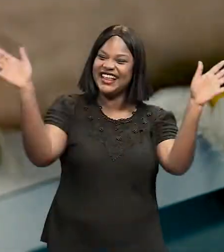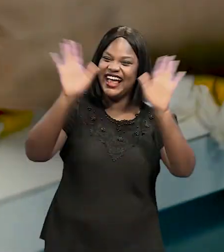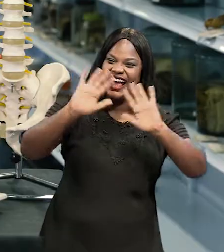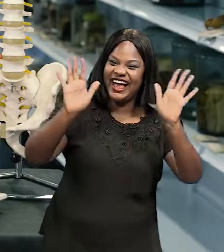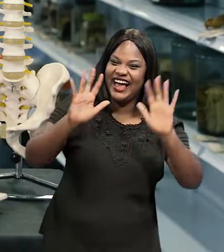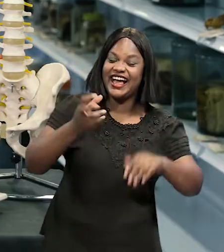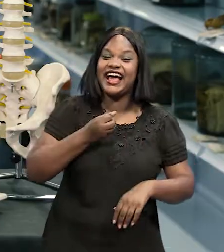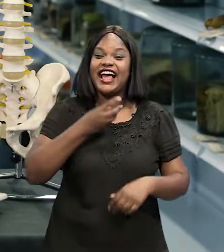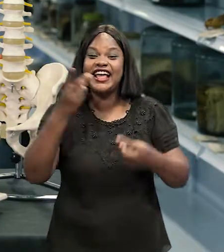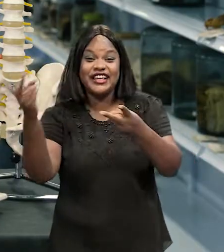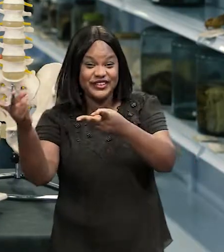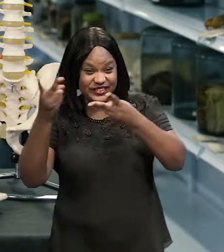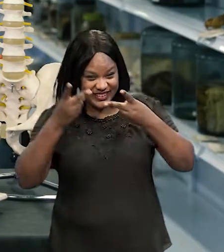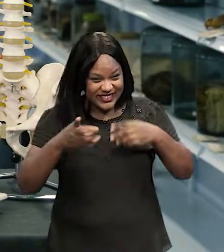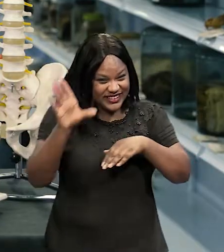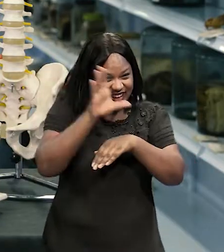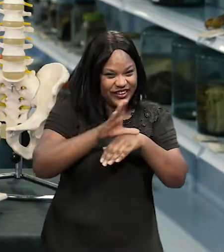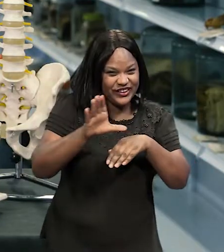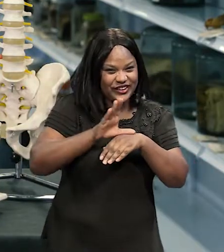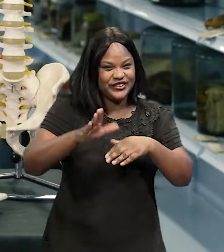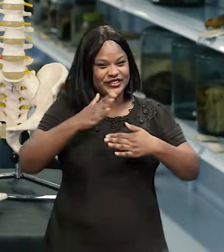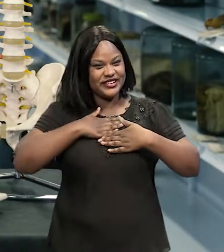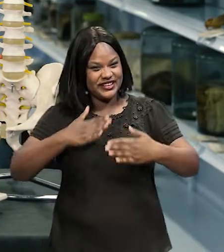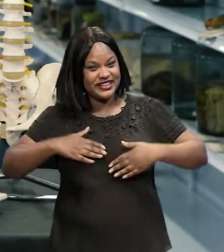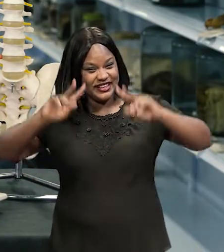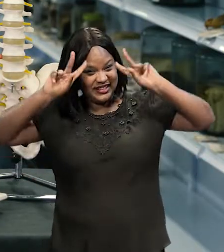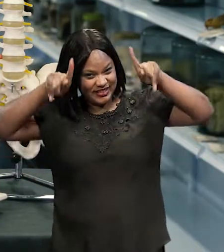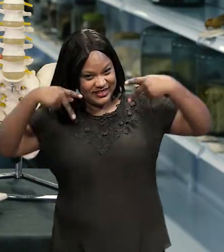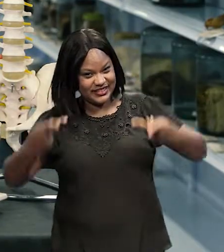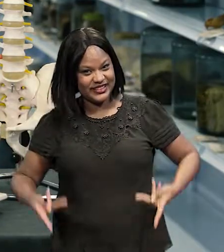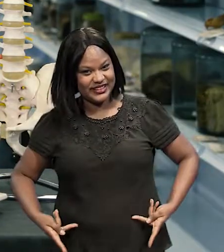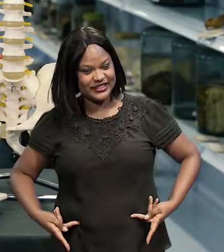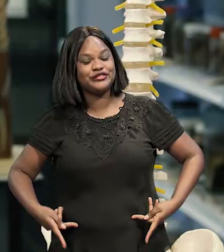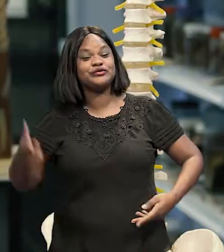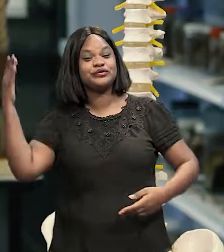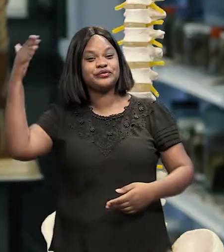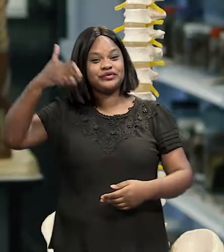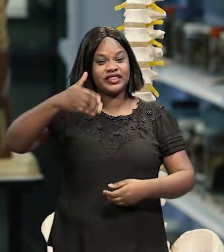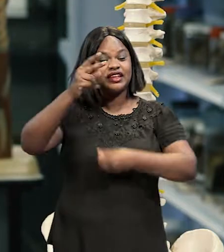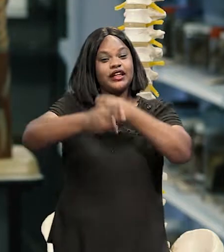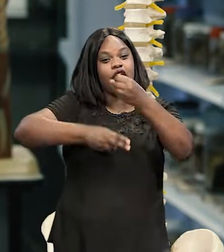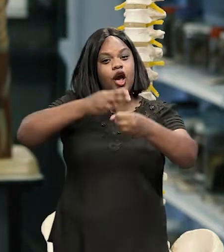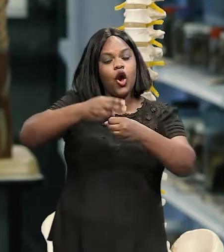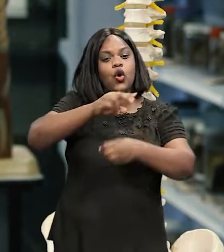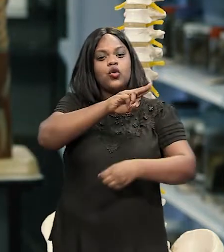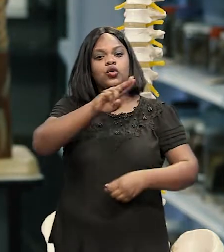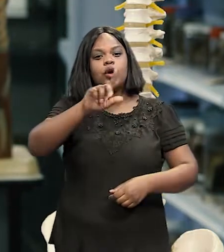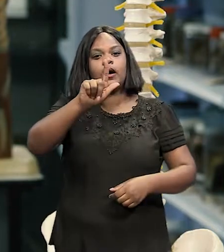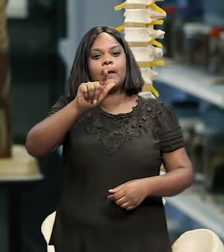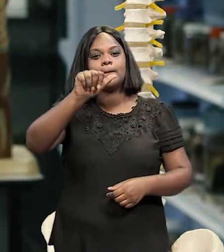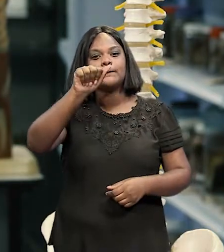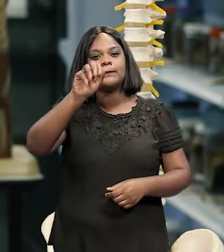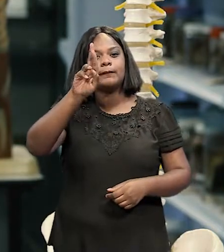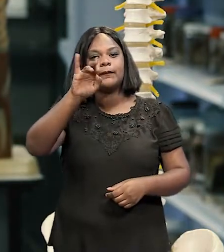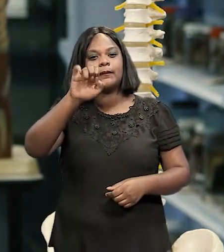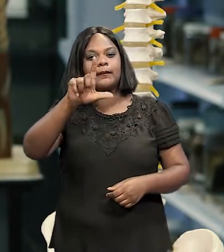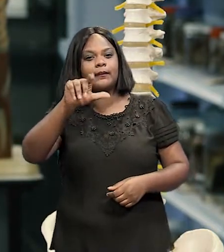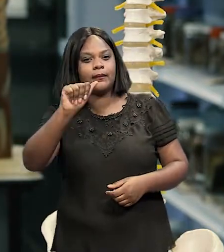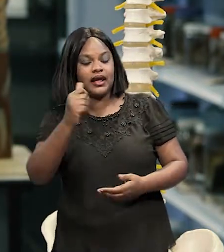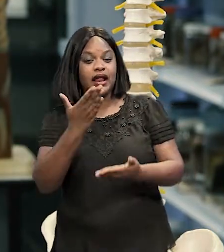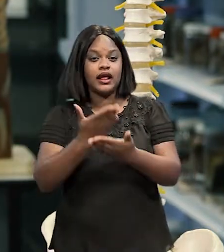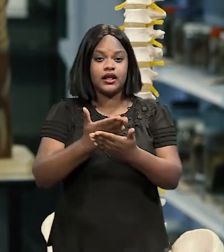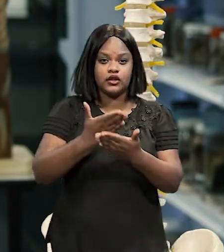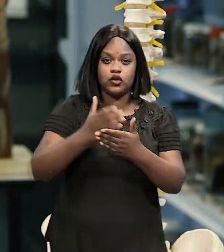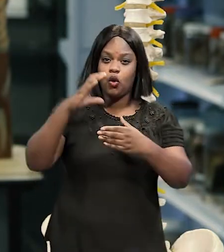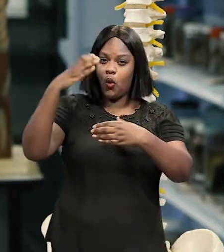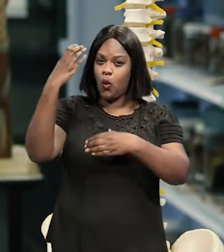Olá, sejam bem-vindas e bem-vindos ao Papo Anato, diretamente do Museu de Anatomia da Unesp. Meu nome é Gabriela, sou estudante do curso de Ciências